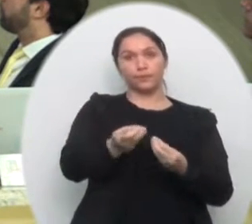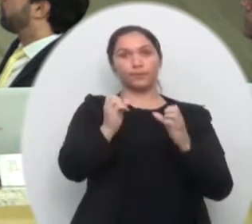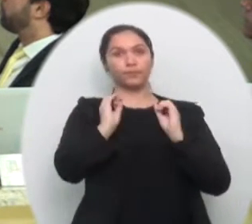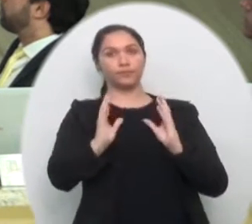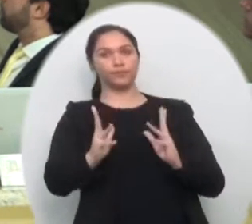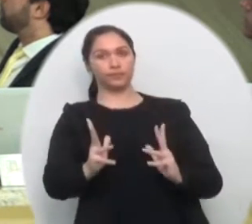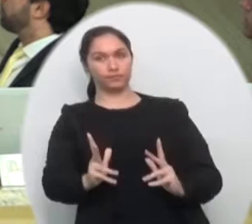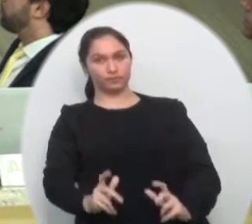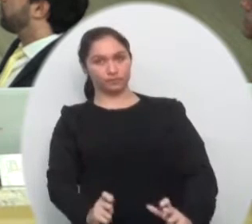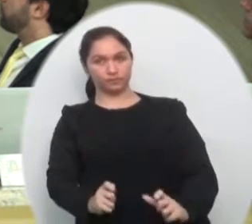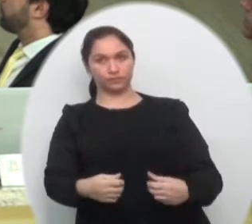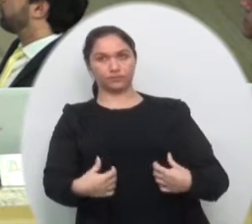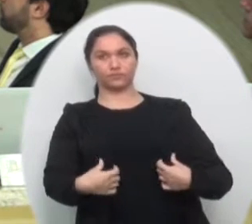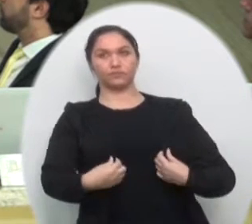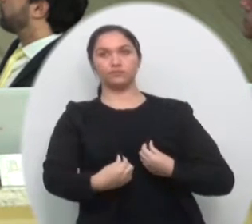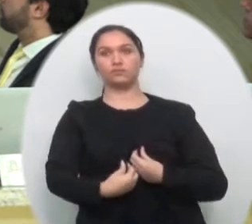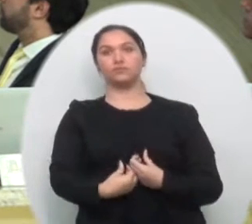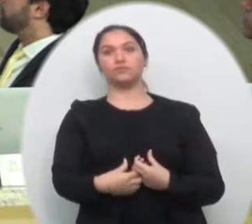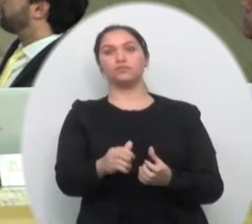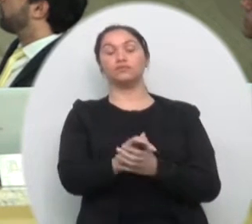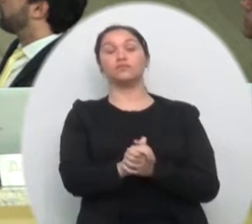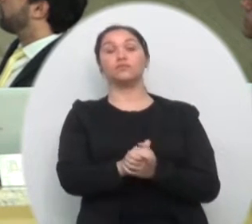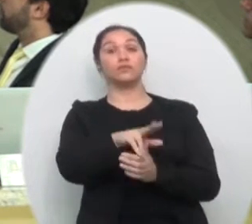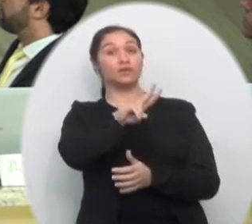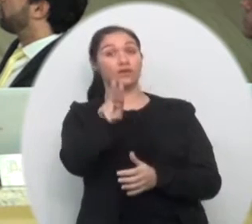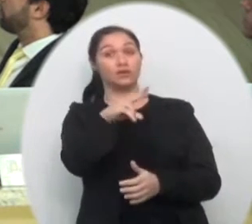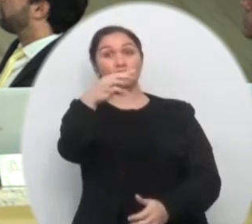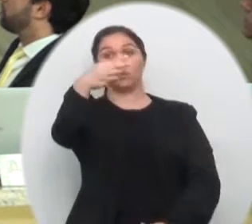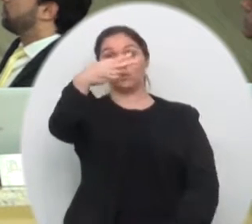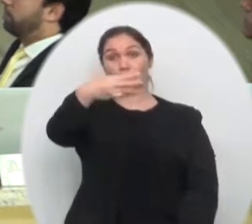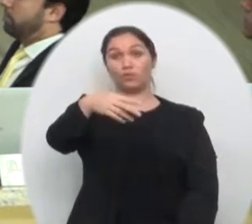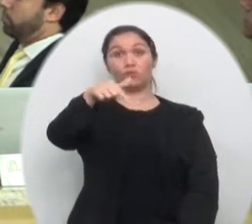lavado, é gasto 37 litros de água potável.